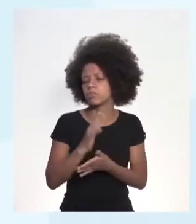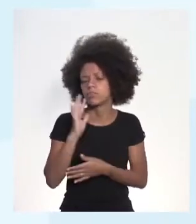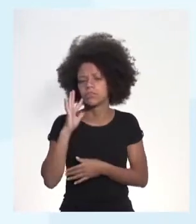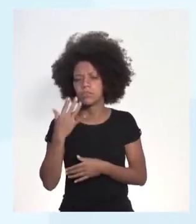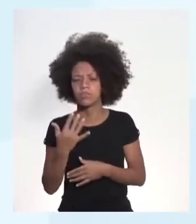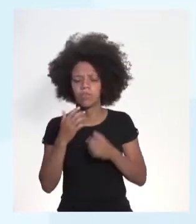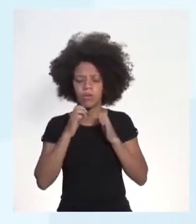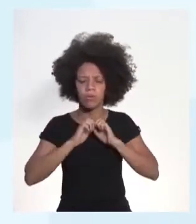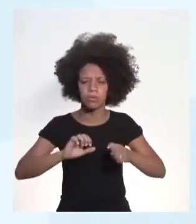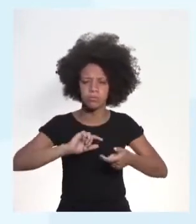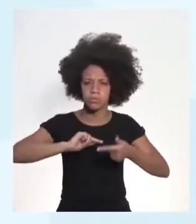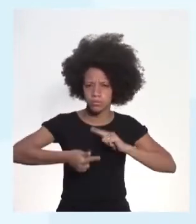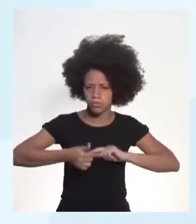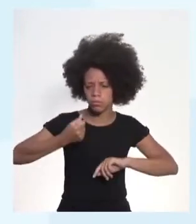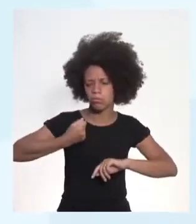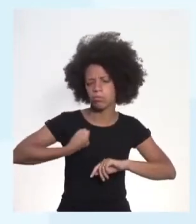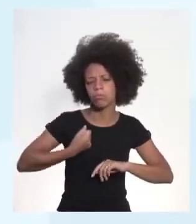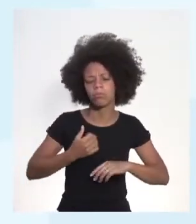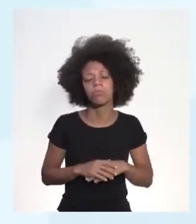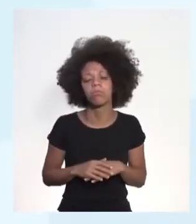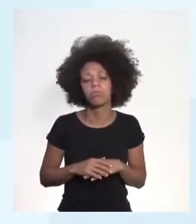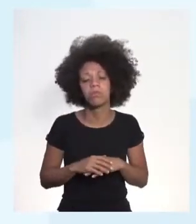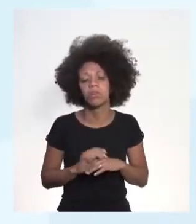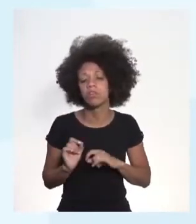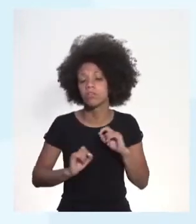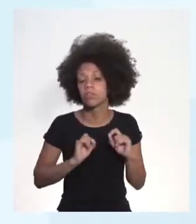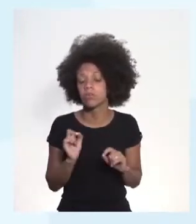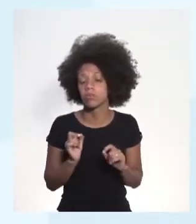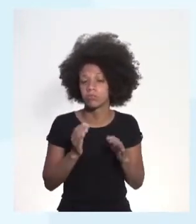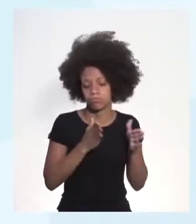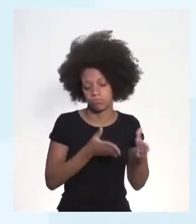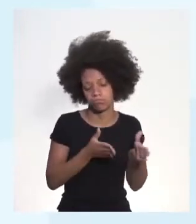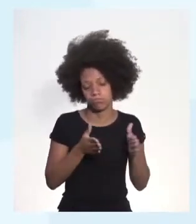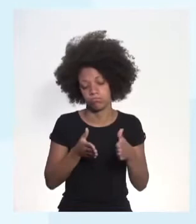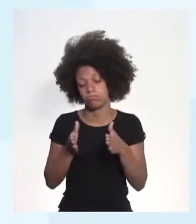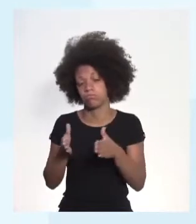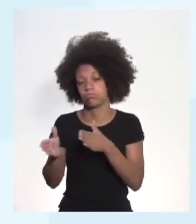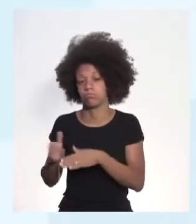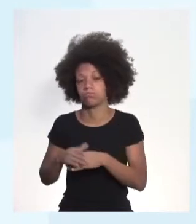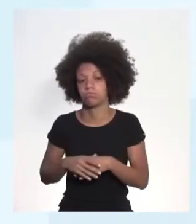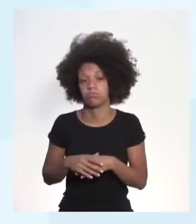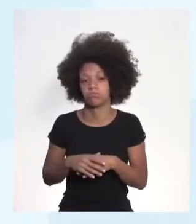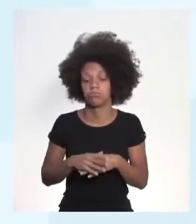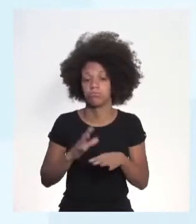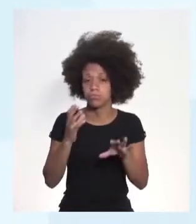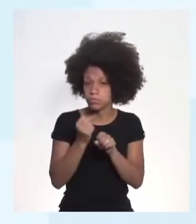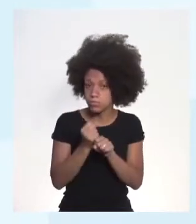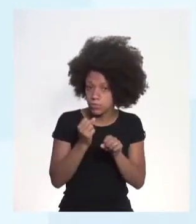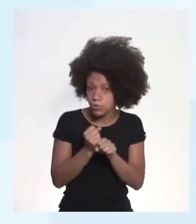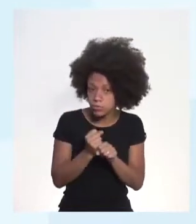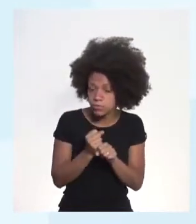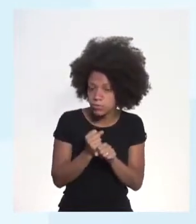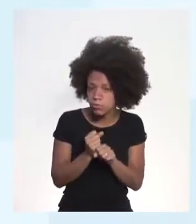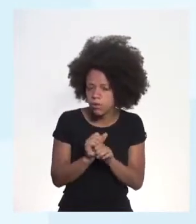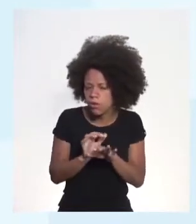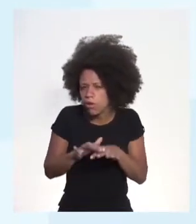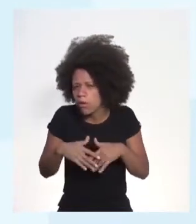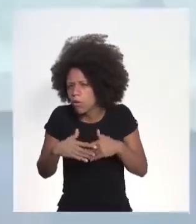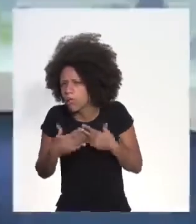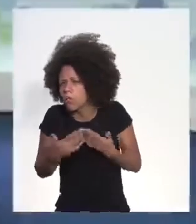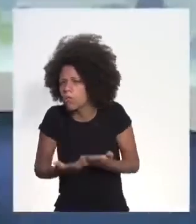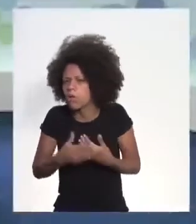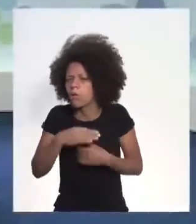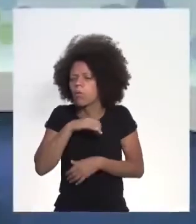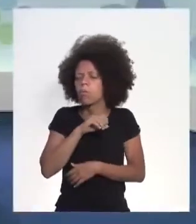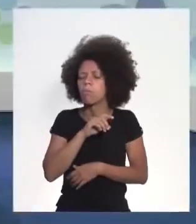resolver uma expressão é numérica e é a questão da sequência do das operações É verdade coração que